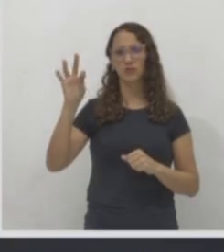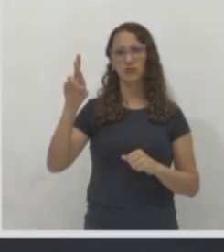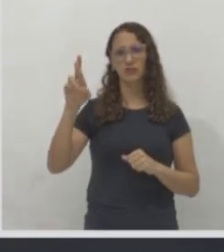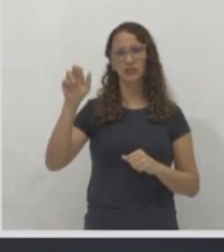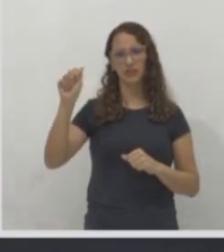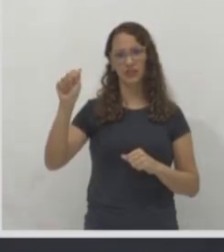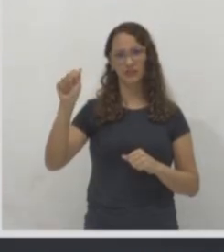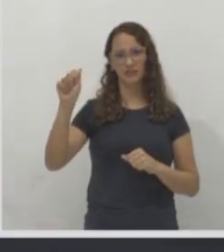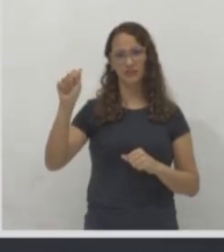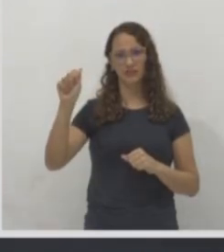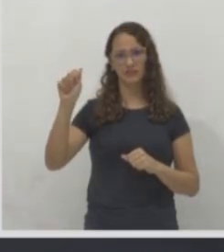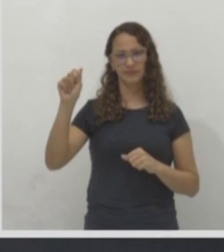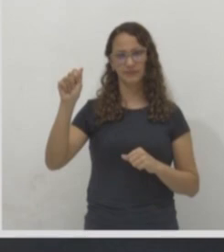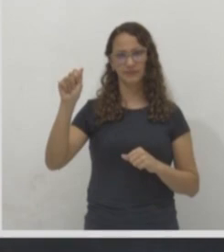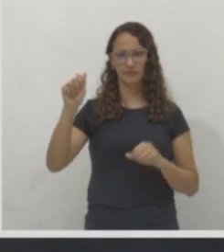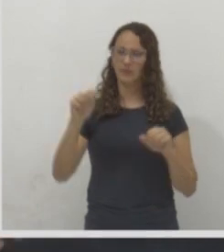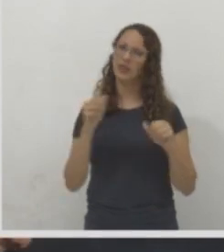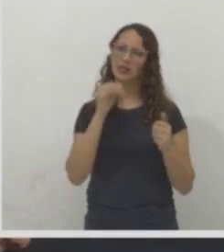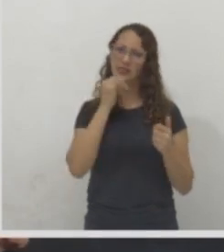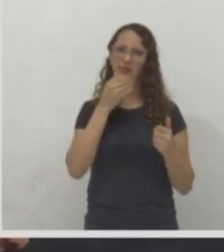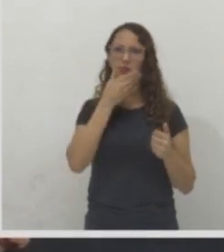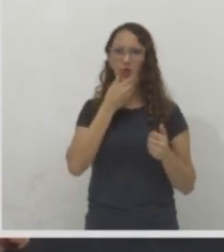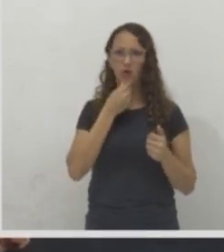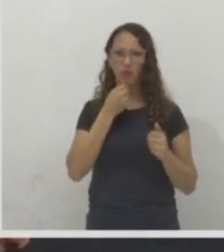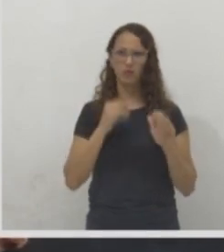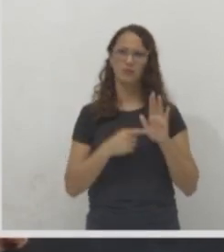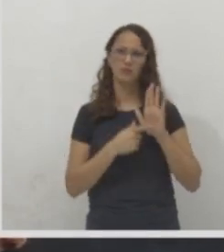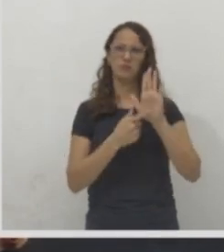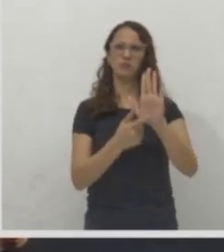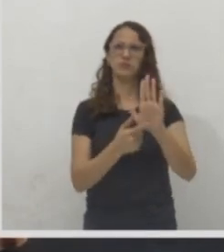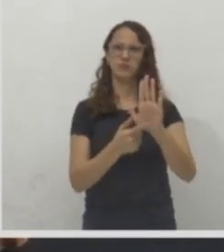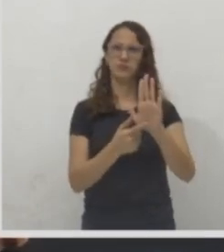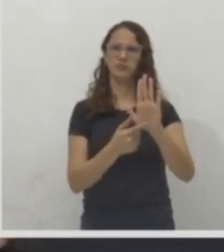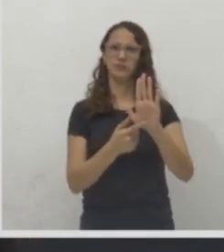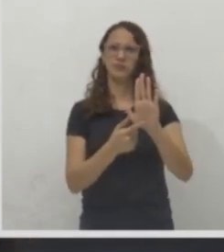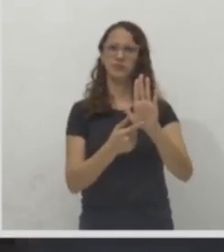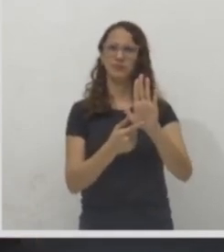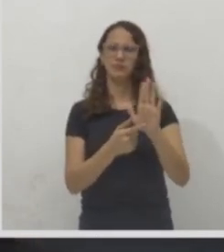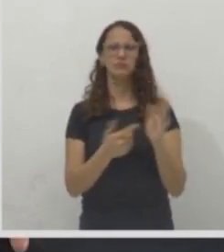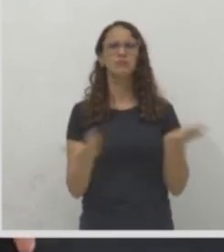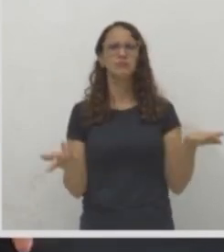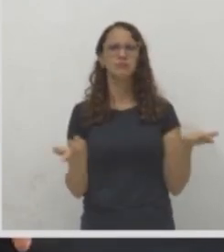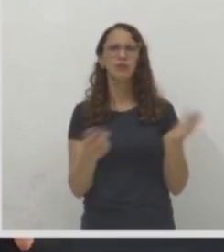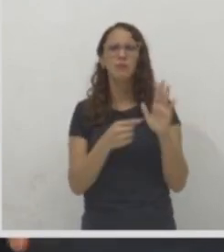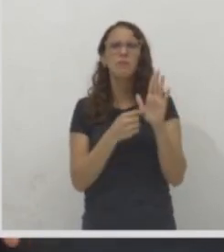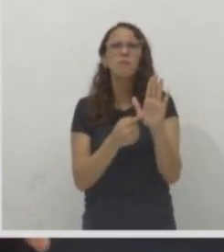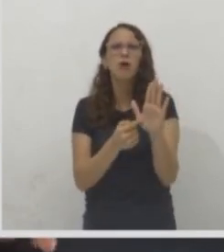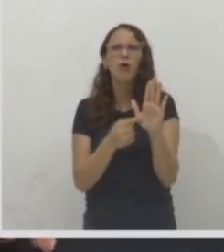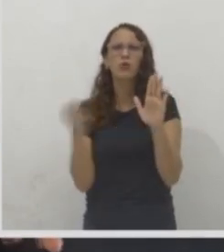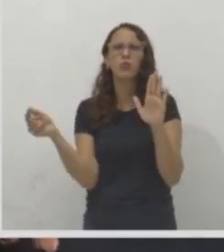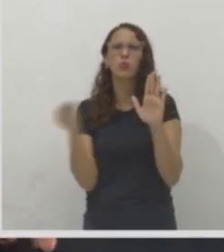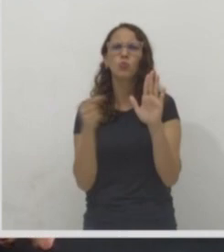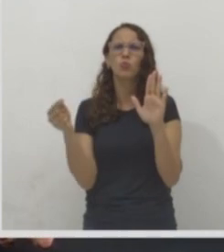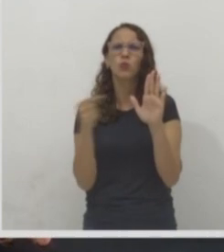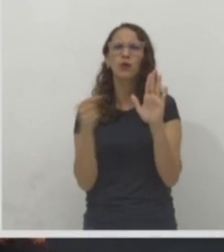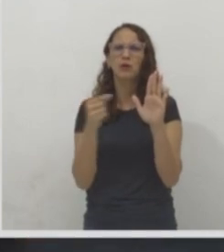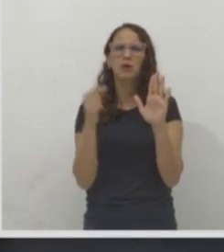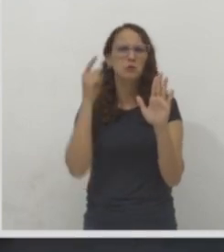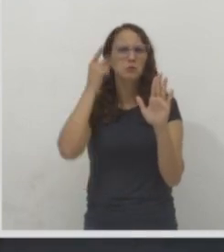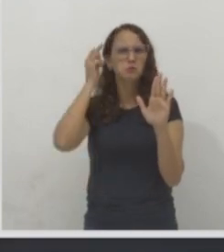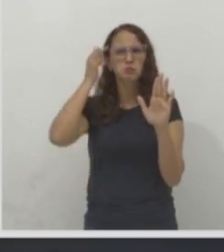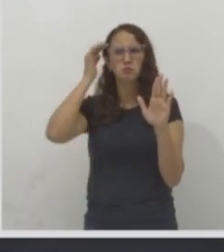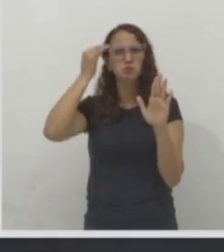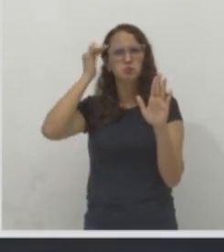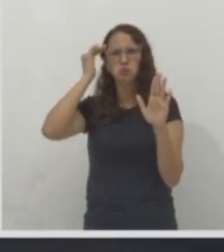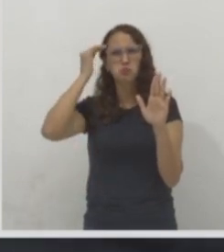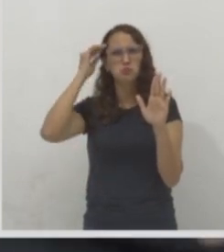mostra. Você diz assim, ué, mas mostra o quê? Eu não estou entendendo.